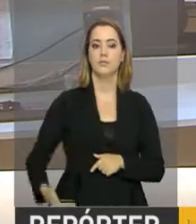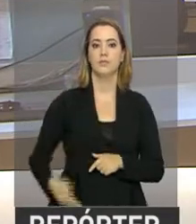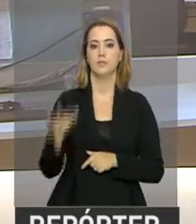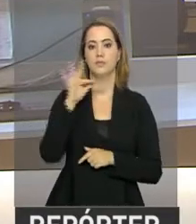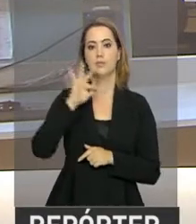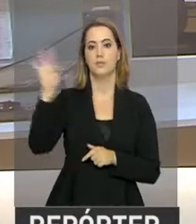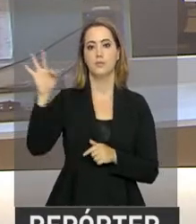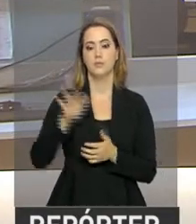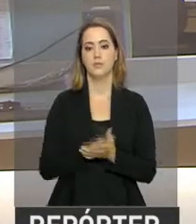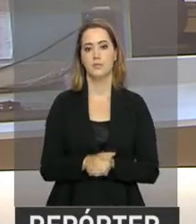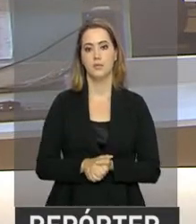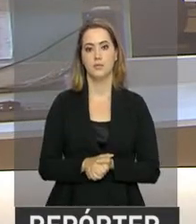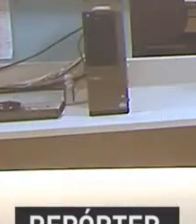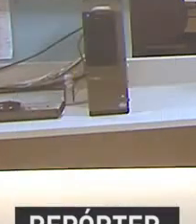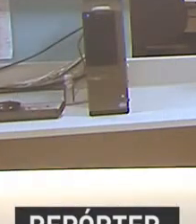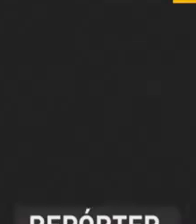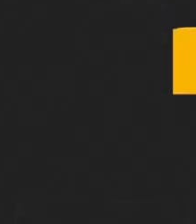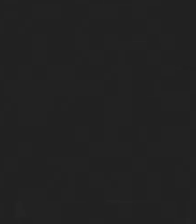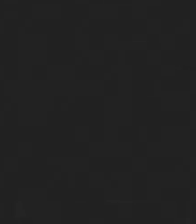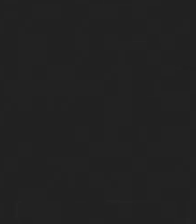a tv do governo federal